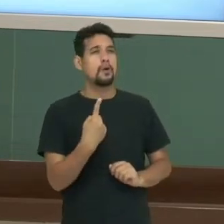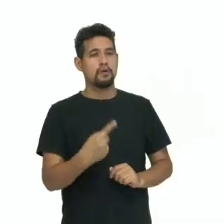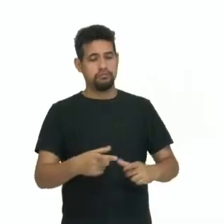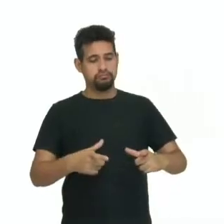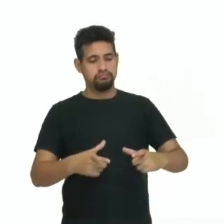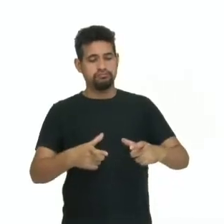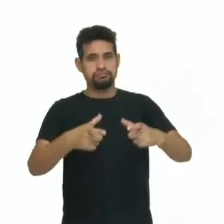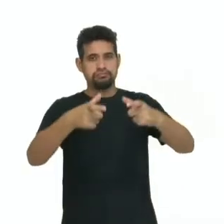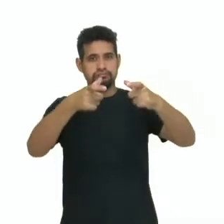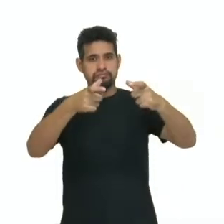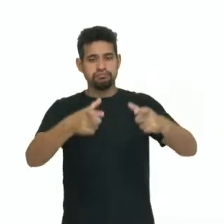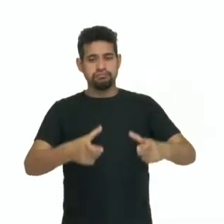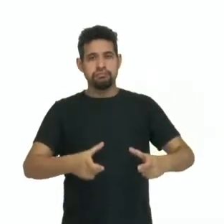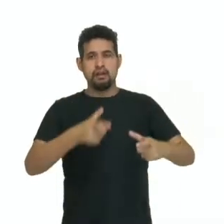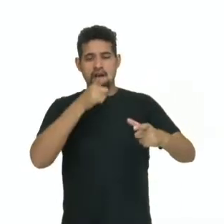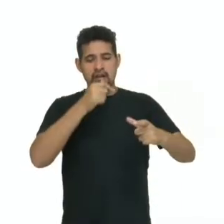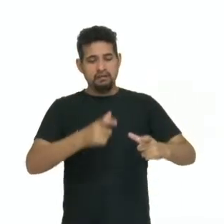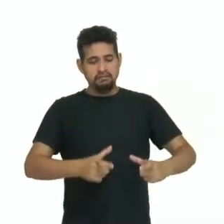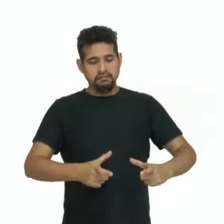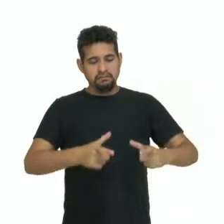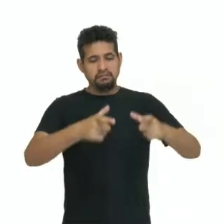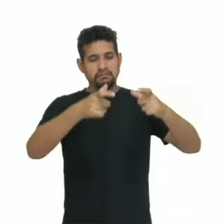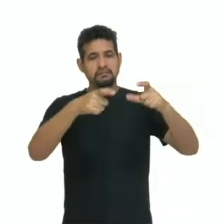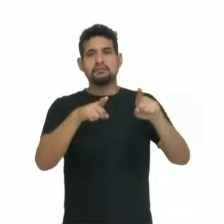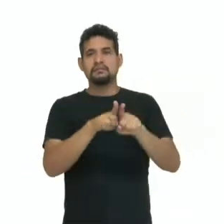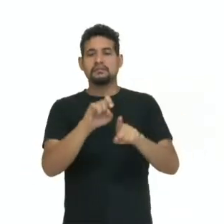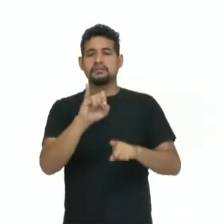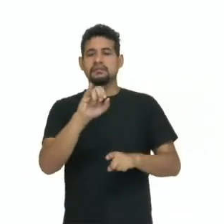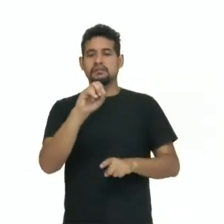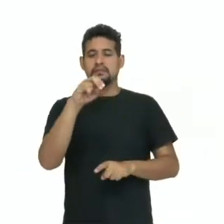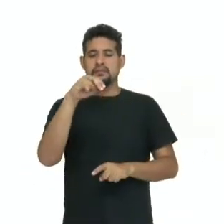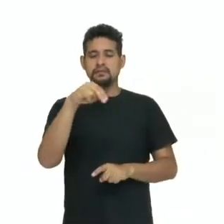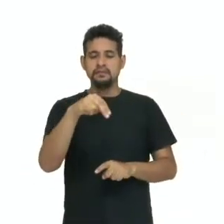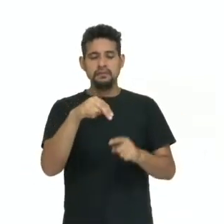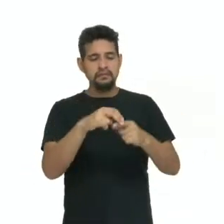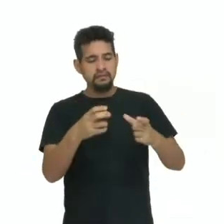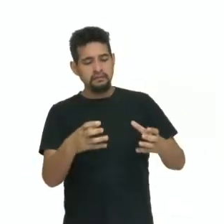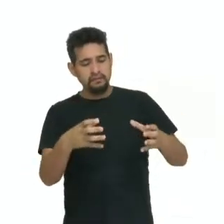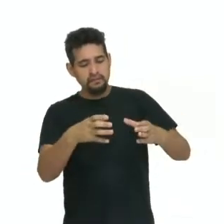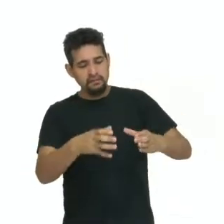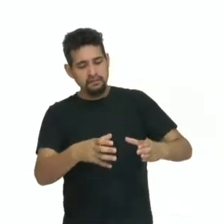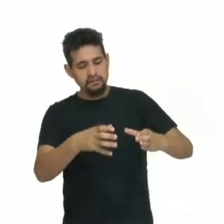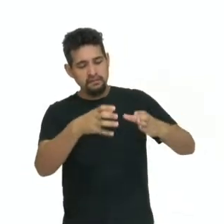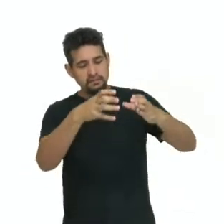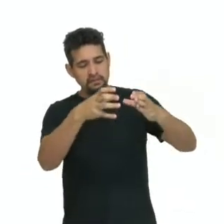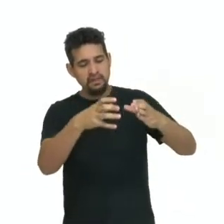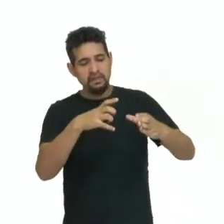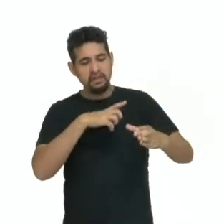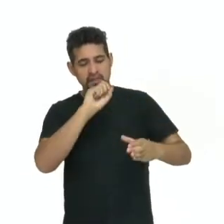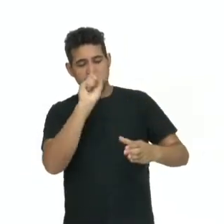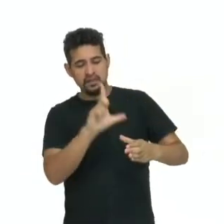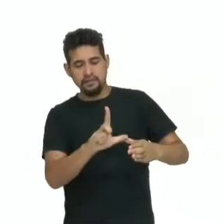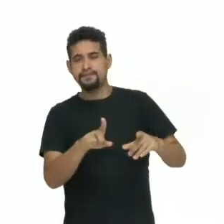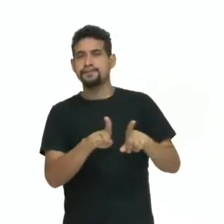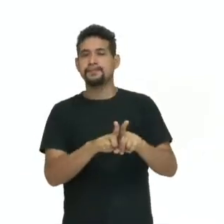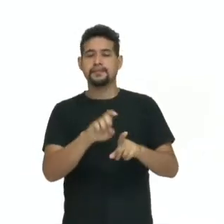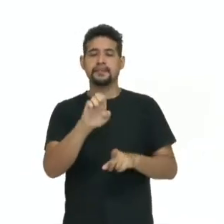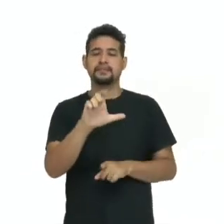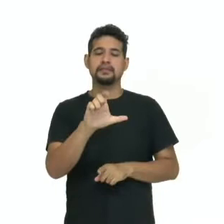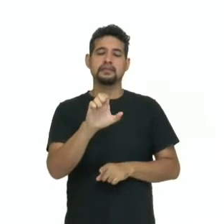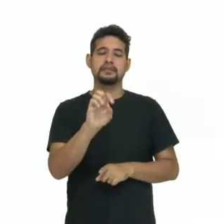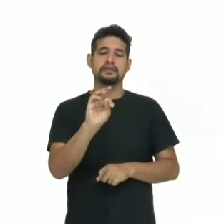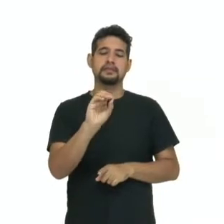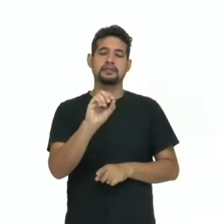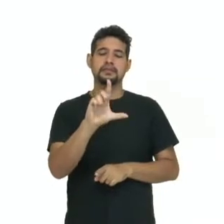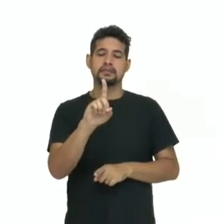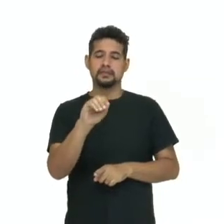única cuba. Então, os íons fundidos ou a solução aquosa, que está representado aqui pela parte em azul, eletrodos